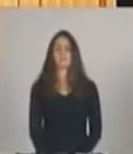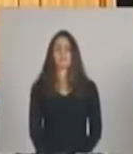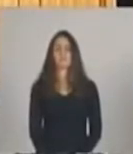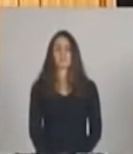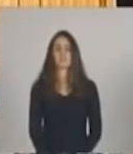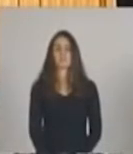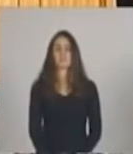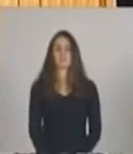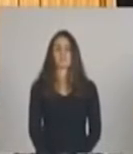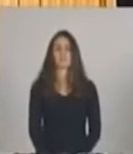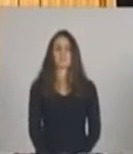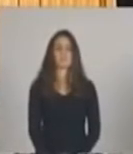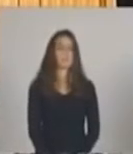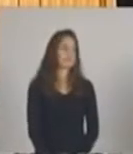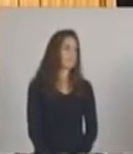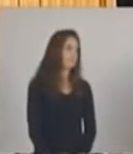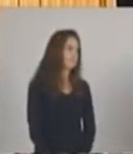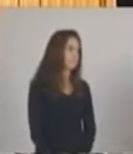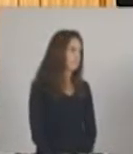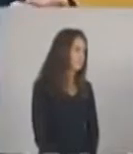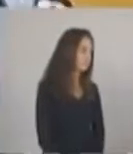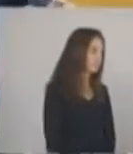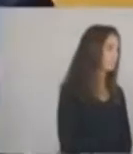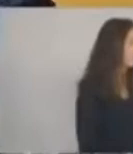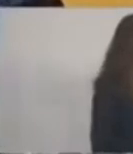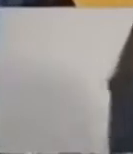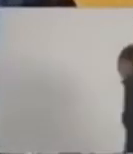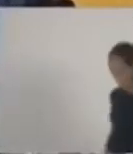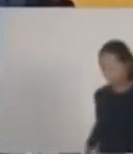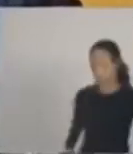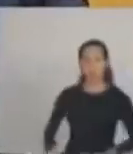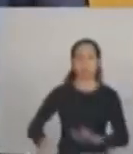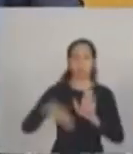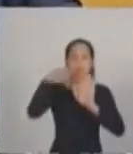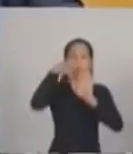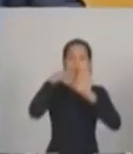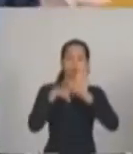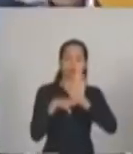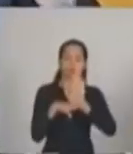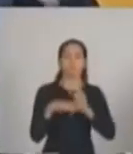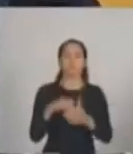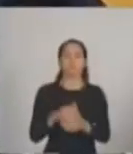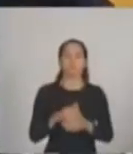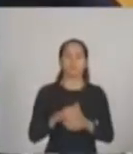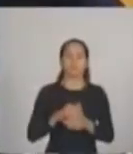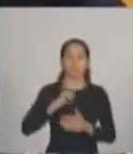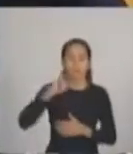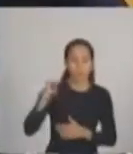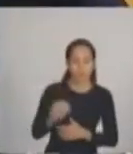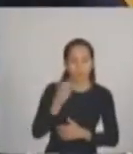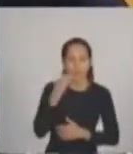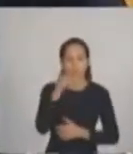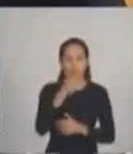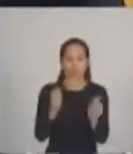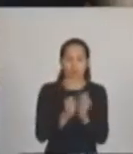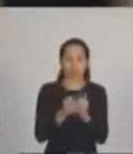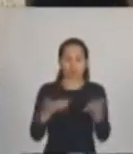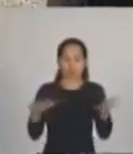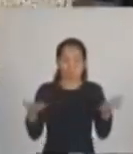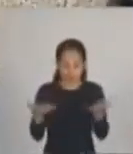Presidente, deputado Bruno, quero fazer uma questão de ordem, aproveitar que Vossa Excelência está aqui conosco.